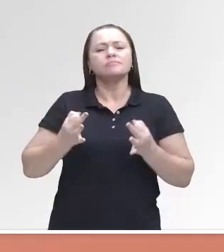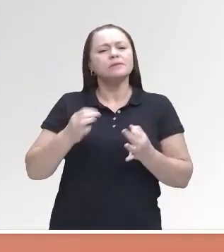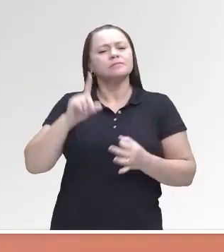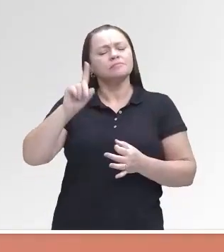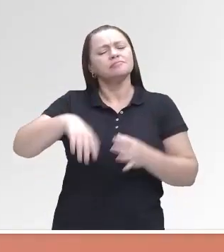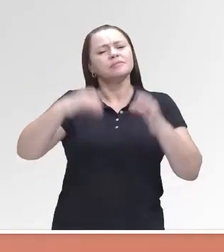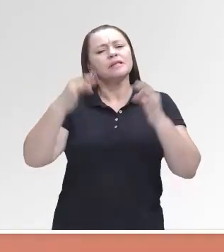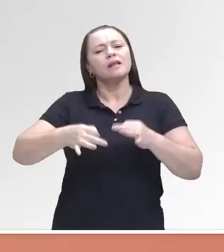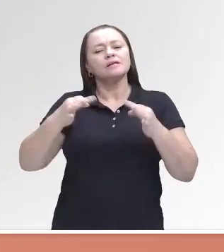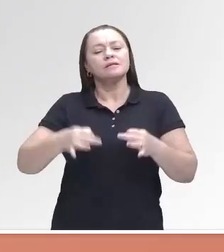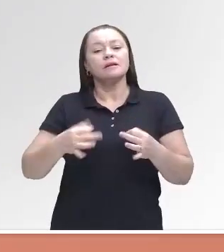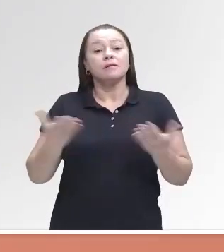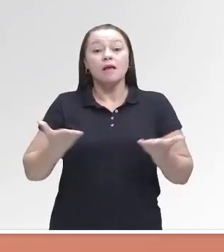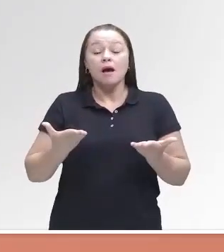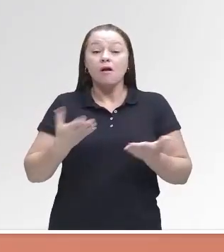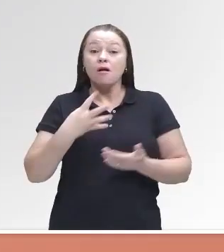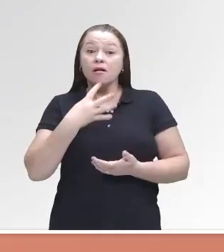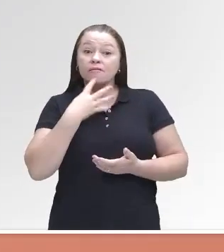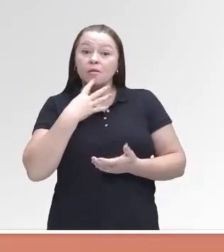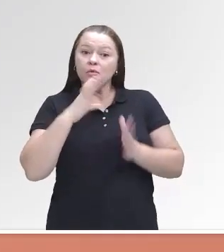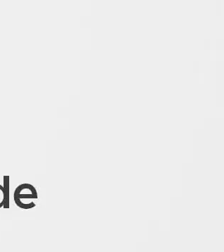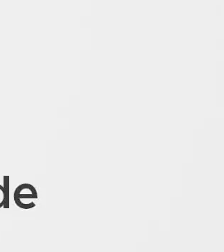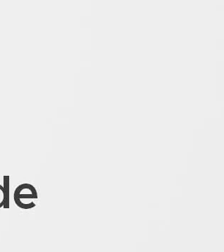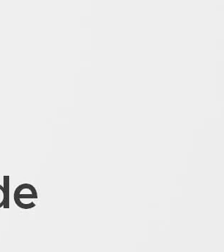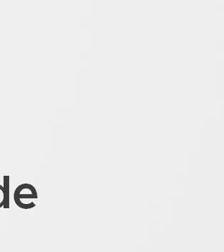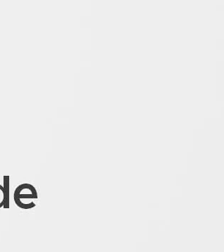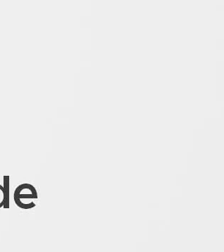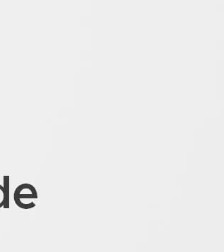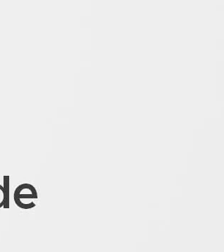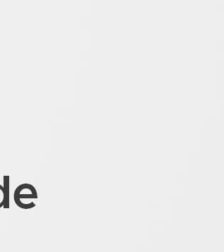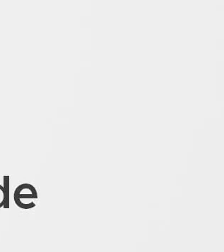mesmo. Então vamos conhecer o nosso conteúdo de hoje?